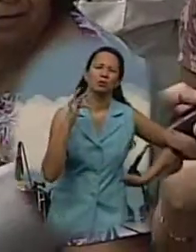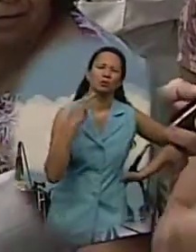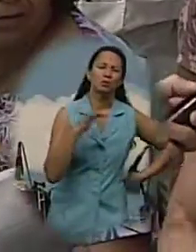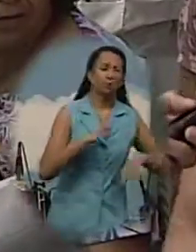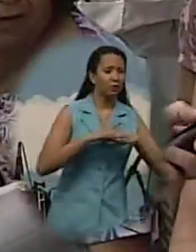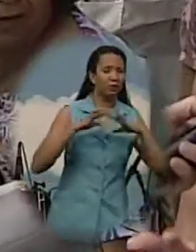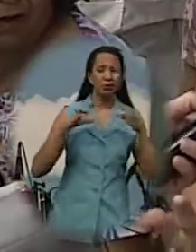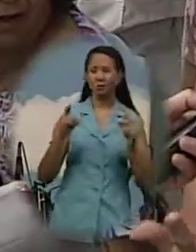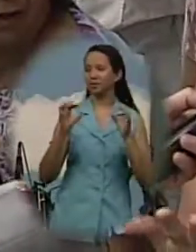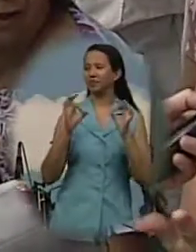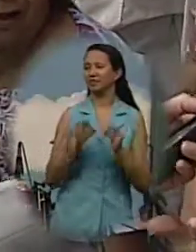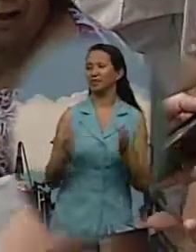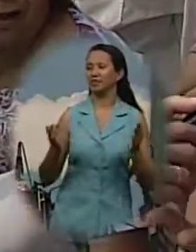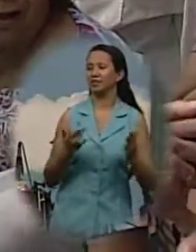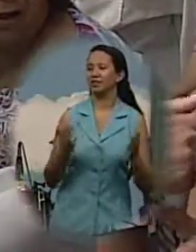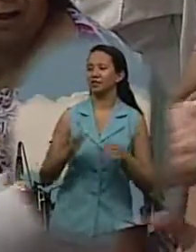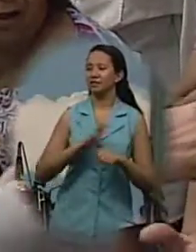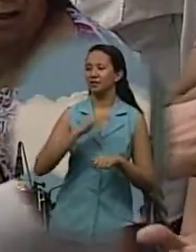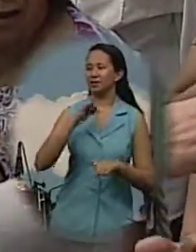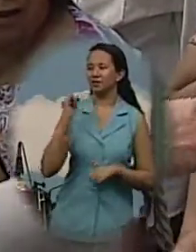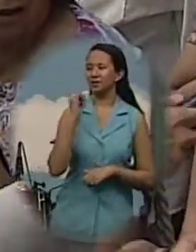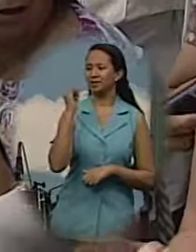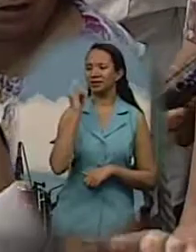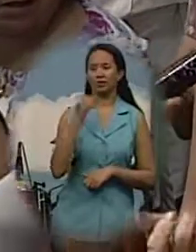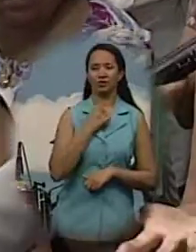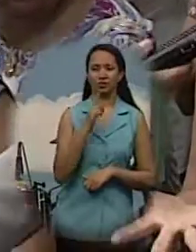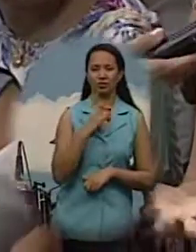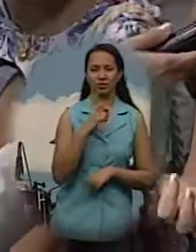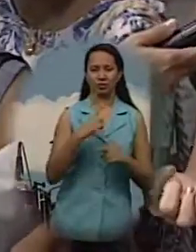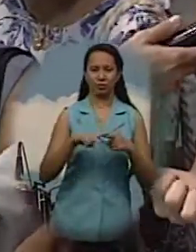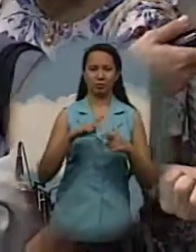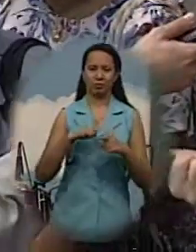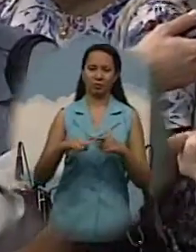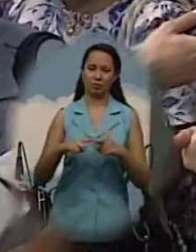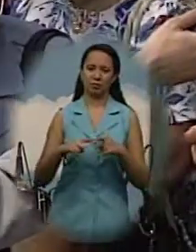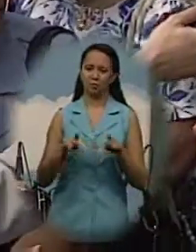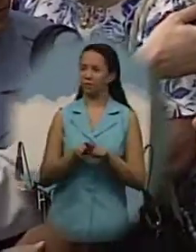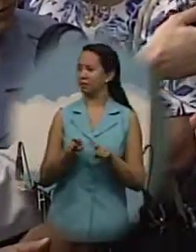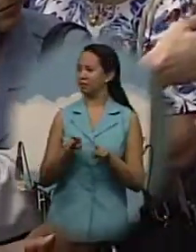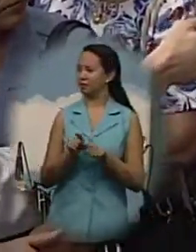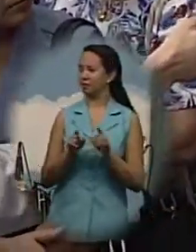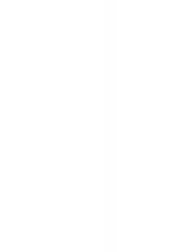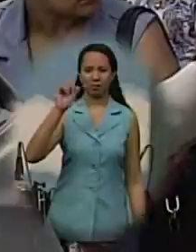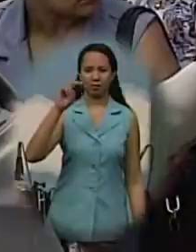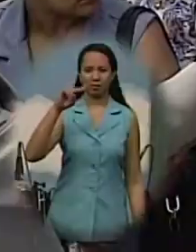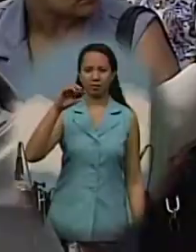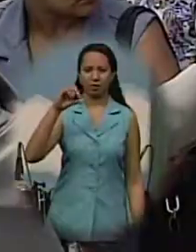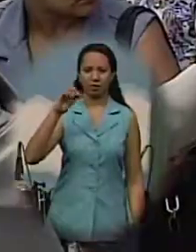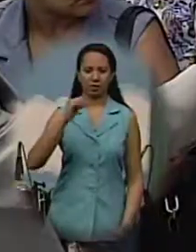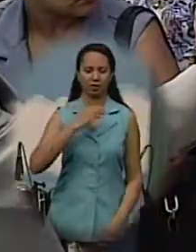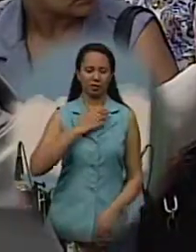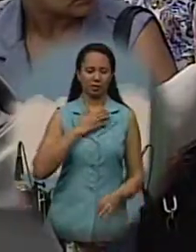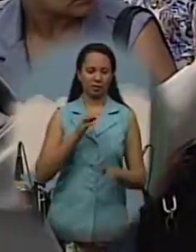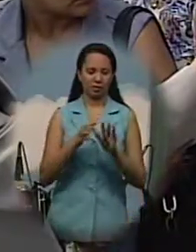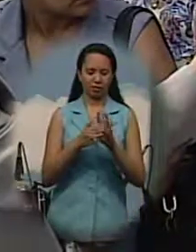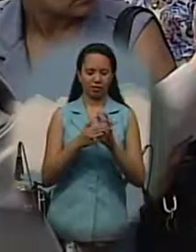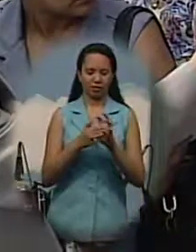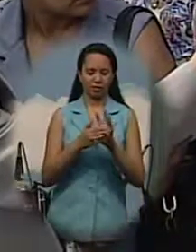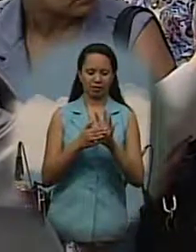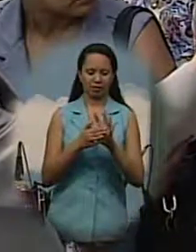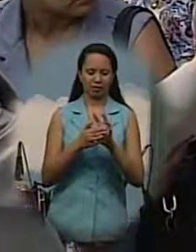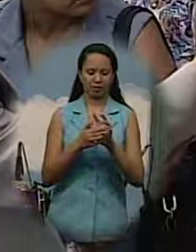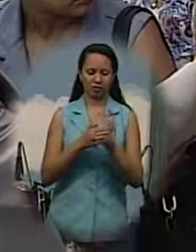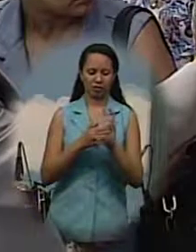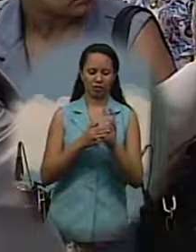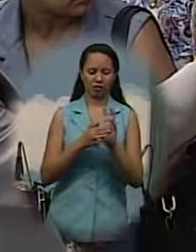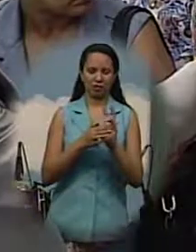nada. Não está sentindo mais nada. O mais importante, eu tenho um problema. Tinha um problema na mão. Na mão. E meu dedo prendia. Esse dedo